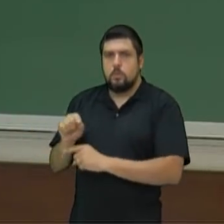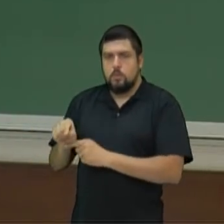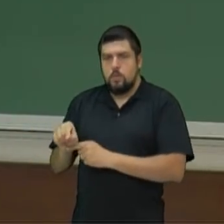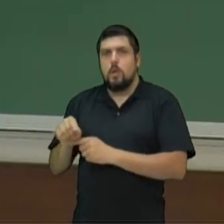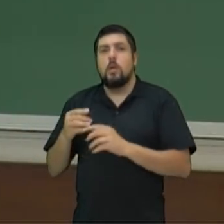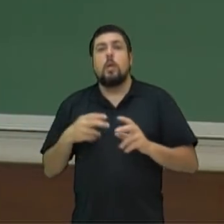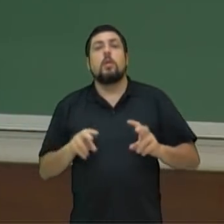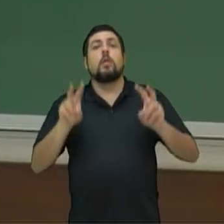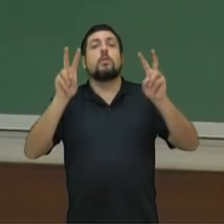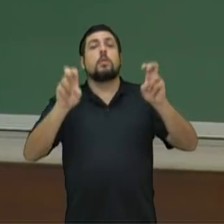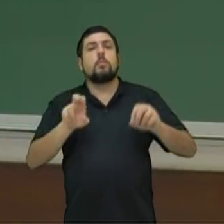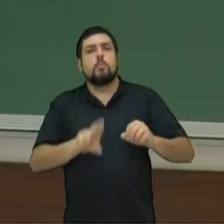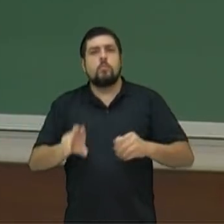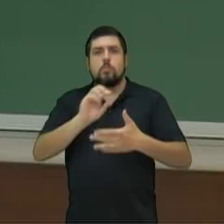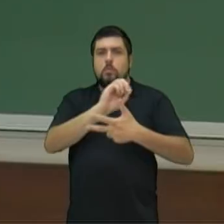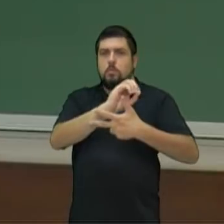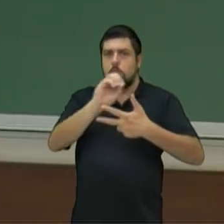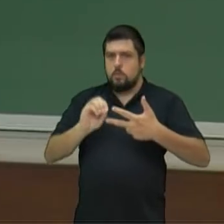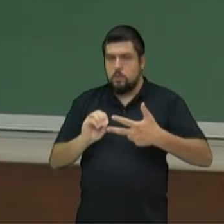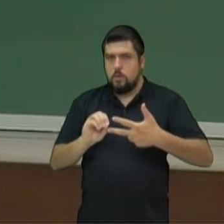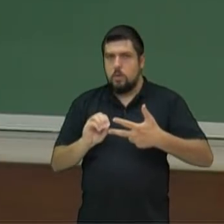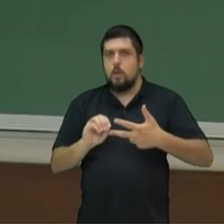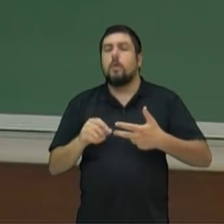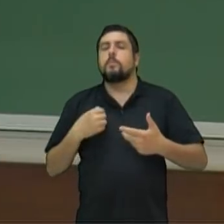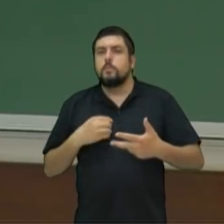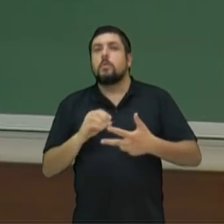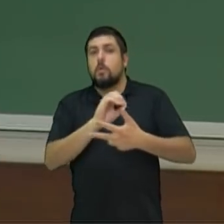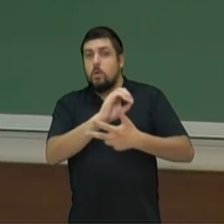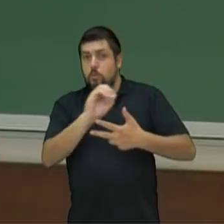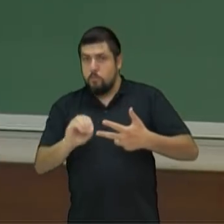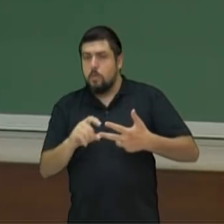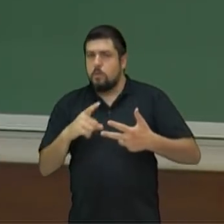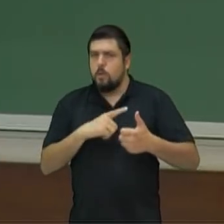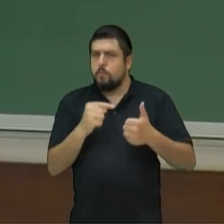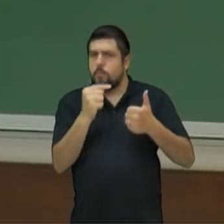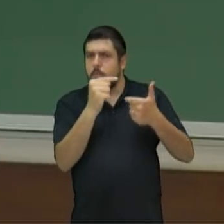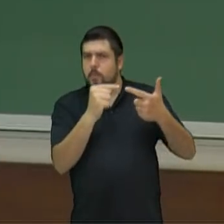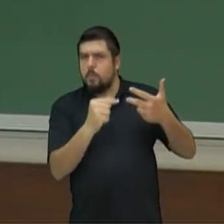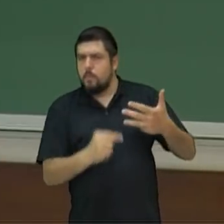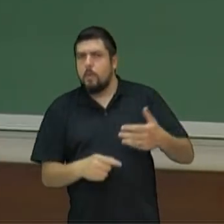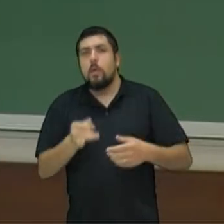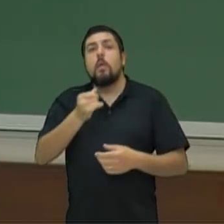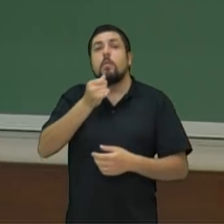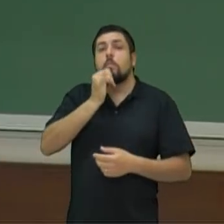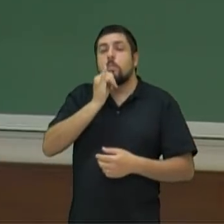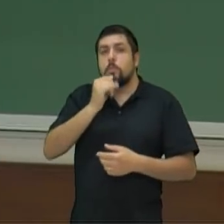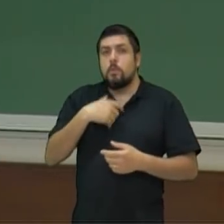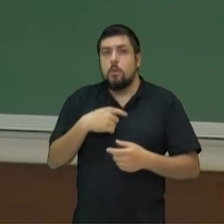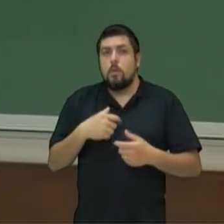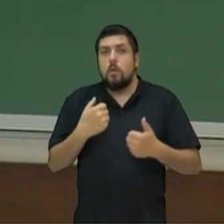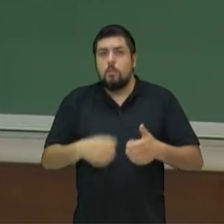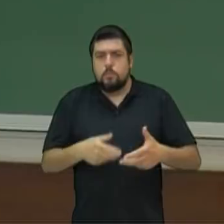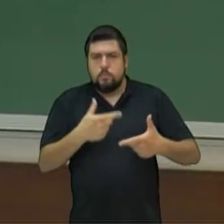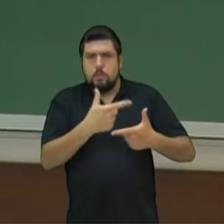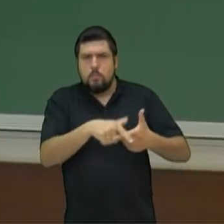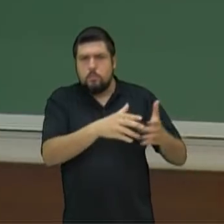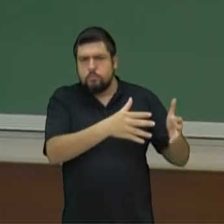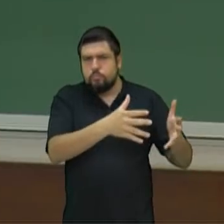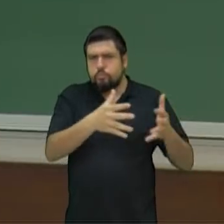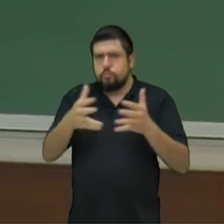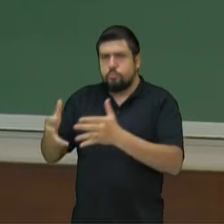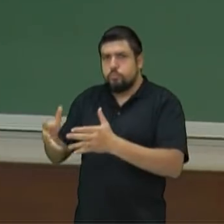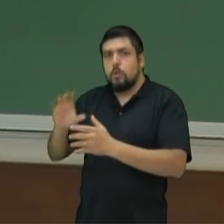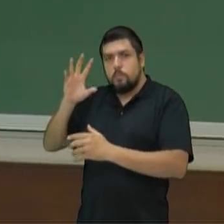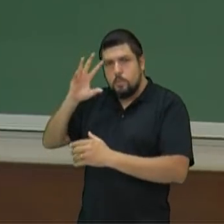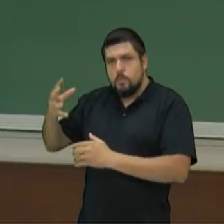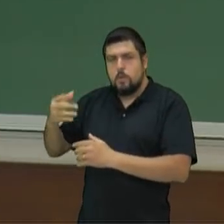tema foi usado para o Enem. O Enem, ele exige alguns elementos, né? Exige, por exemplo, uma solução para a problemática do texto,